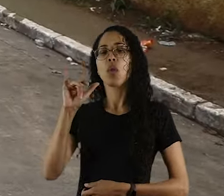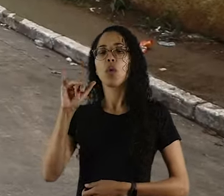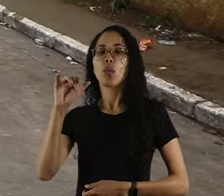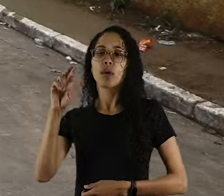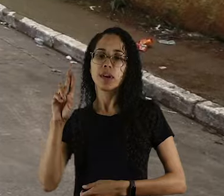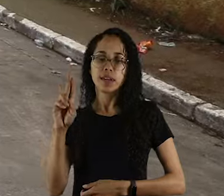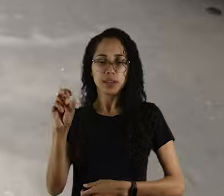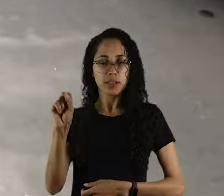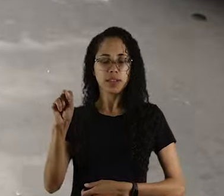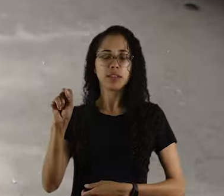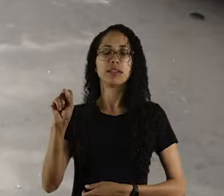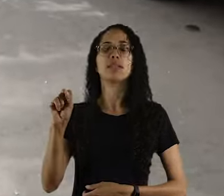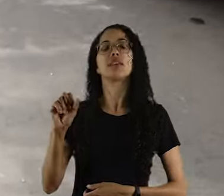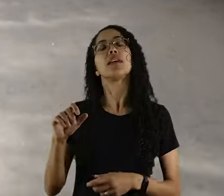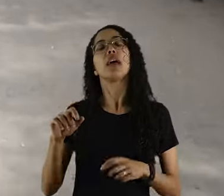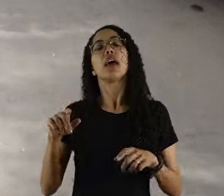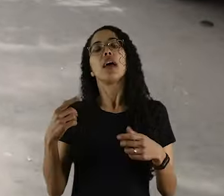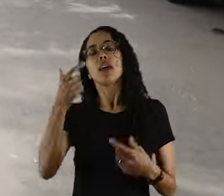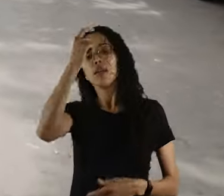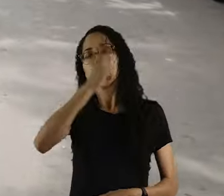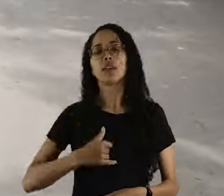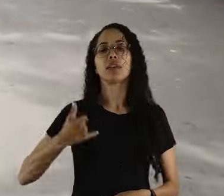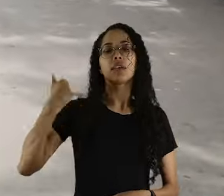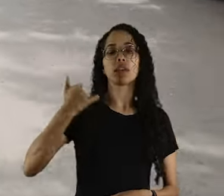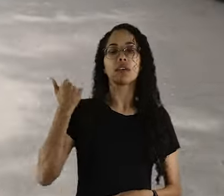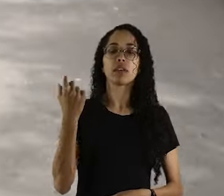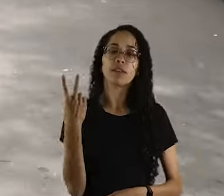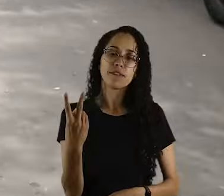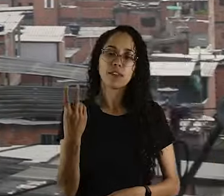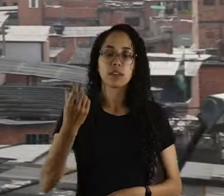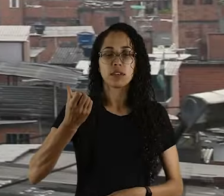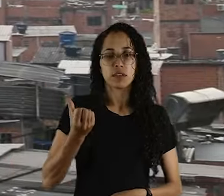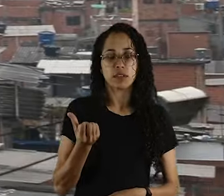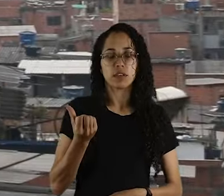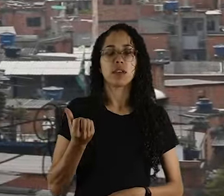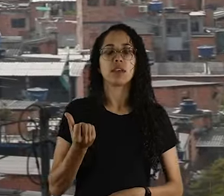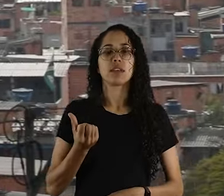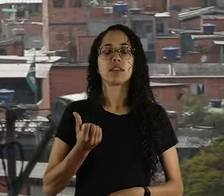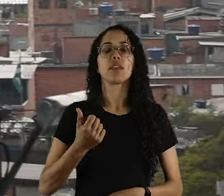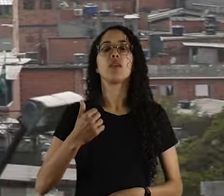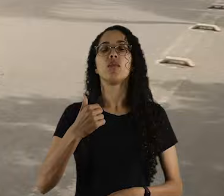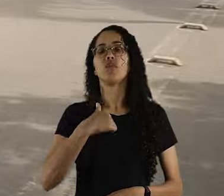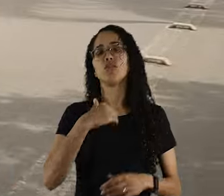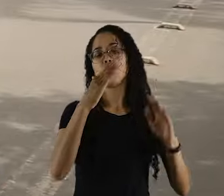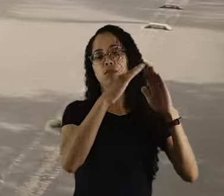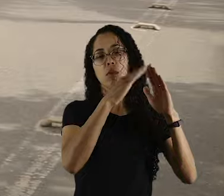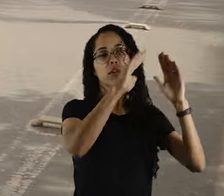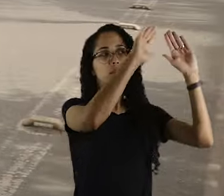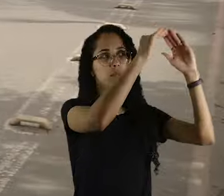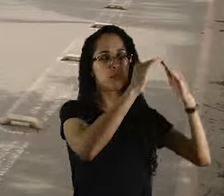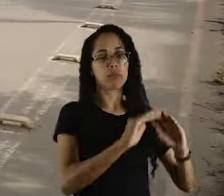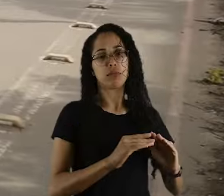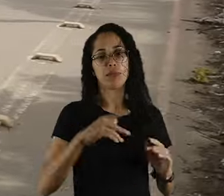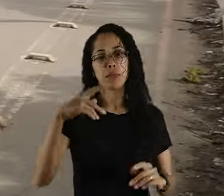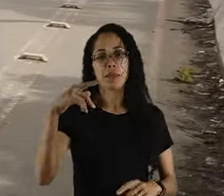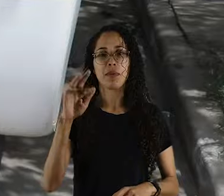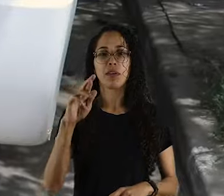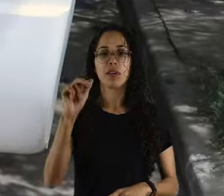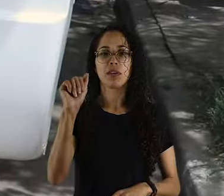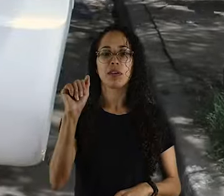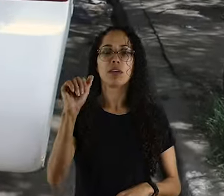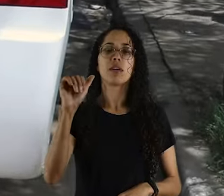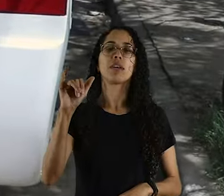tenho 26 anos. Sou morador aqui de Paraisópolis, a gente está na comunidade de Paraisópolis. Eu comecei a guardar dinheiro mais por